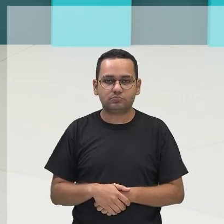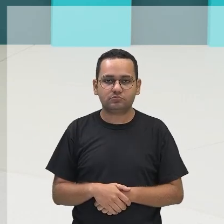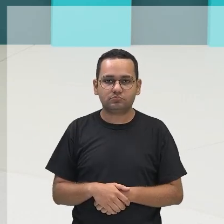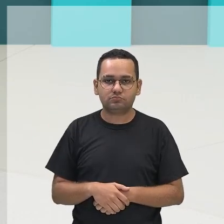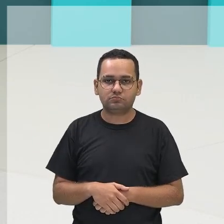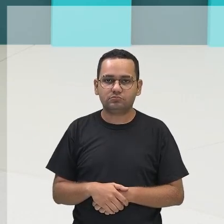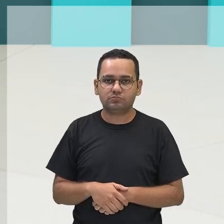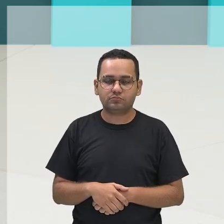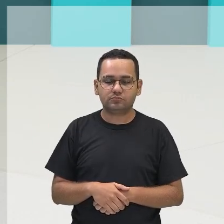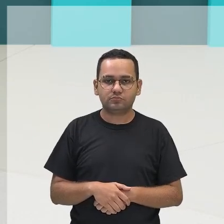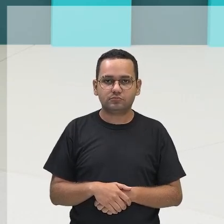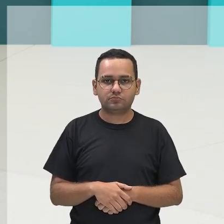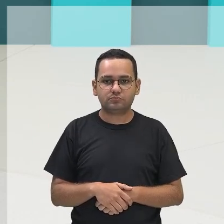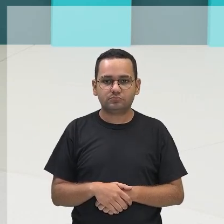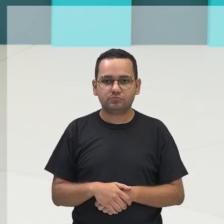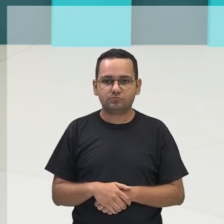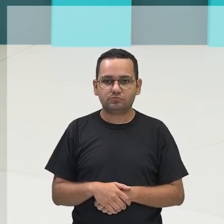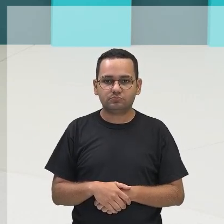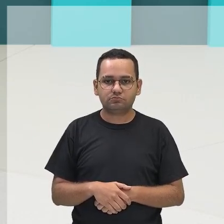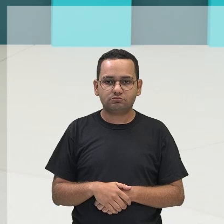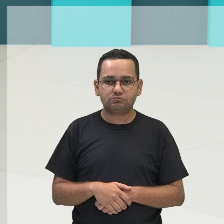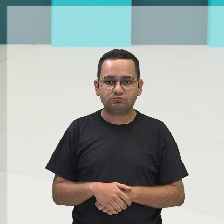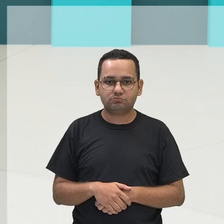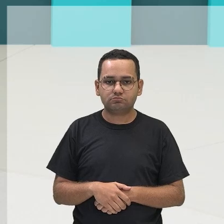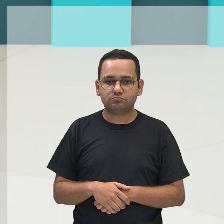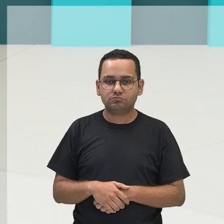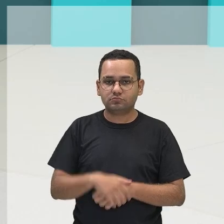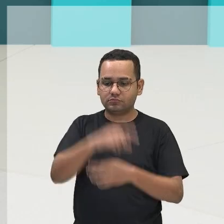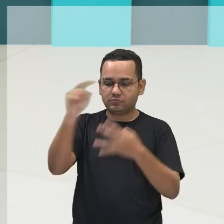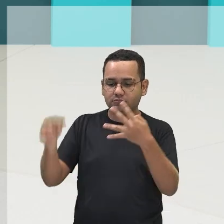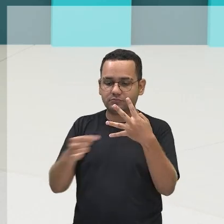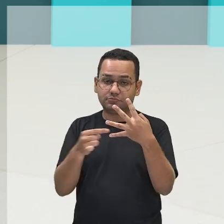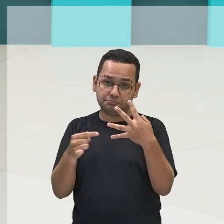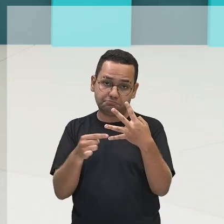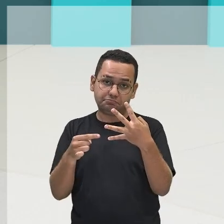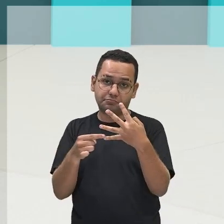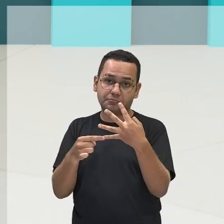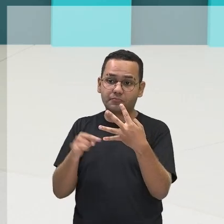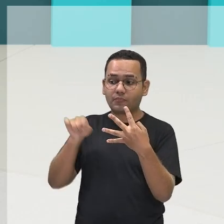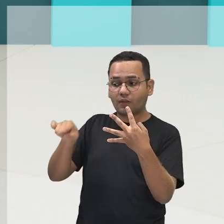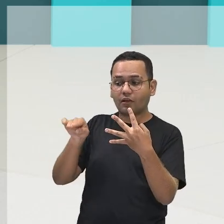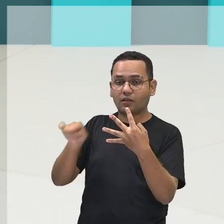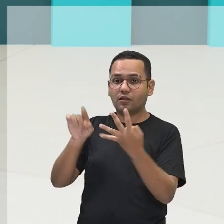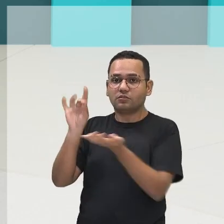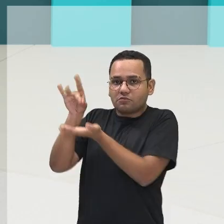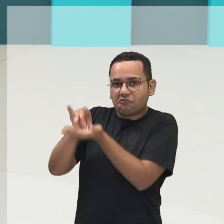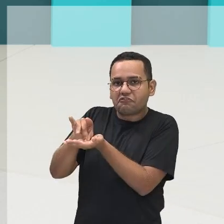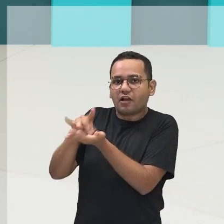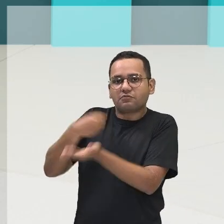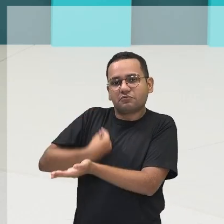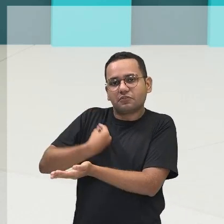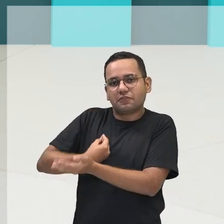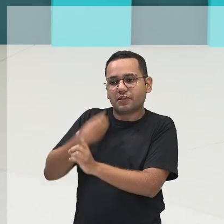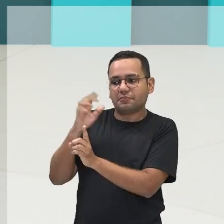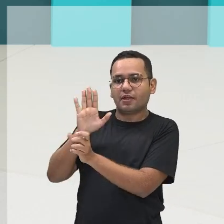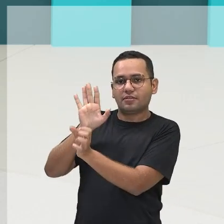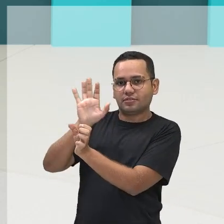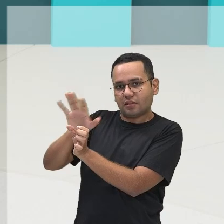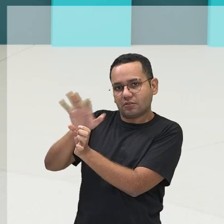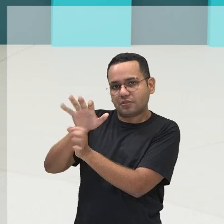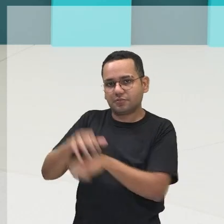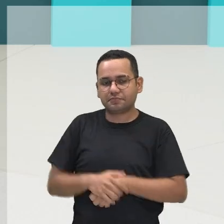quê? Cair no chão. Então, a última frase também está para o sentido denotativo e não para o